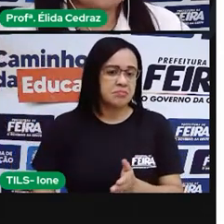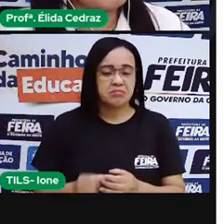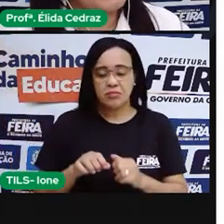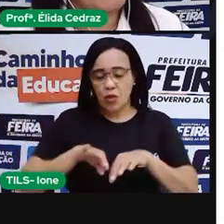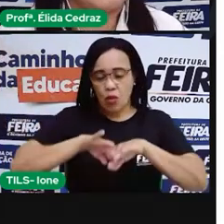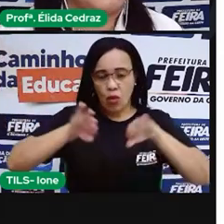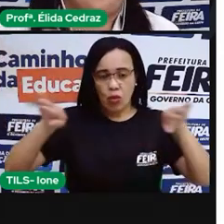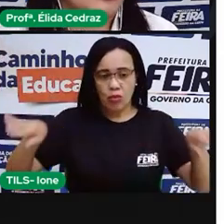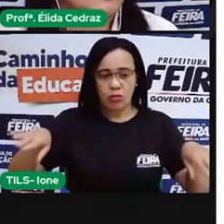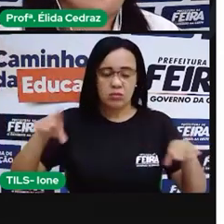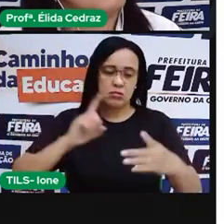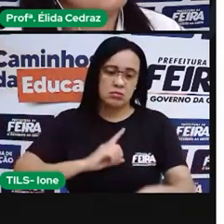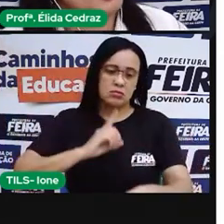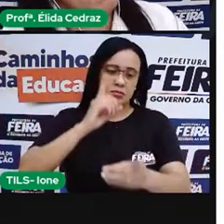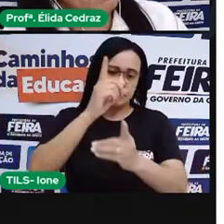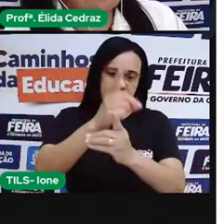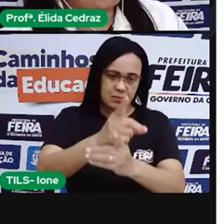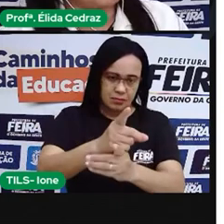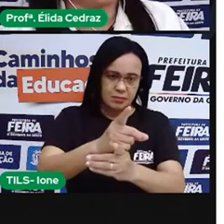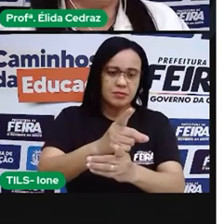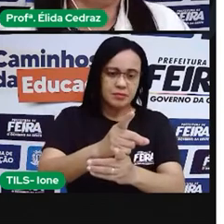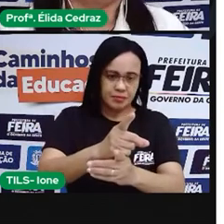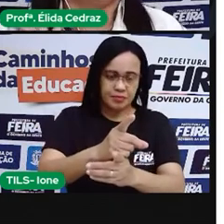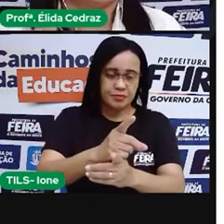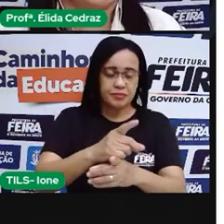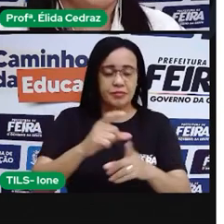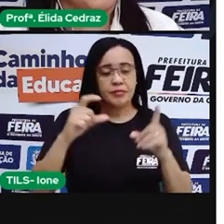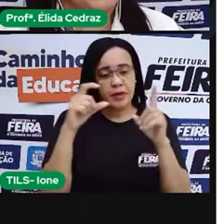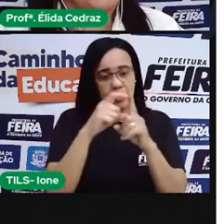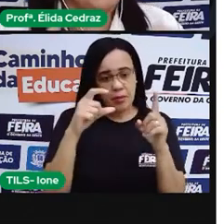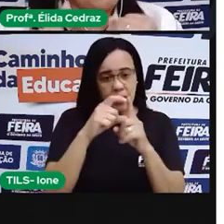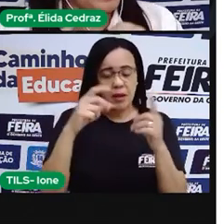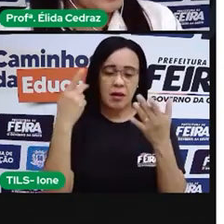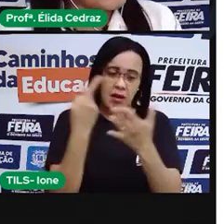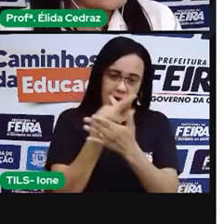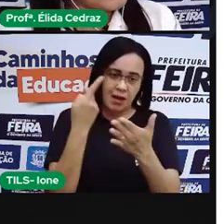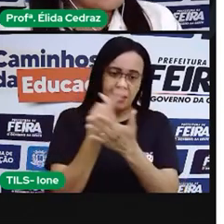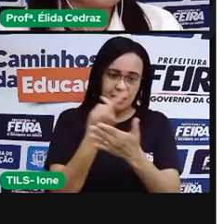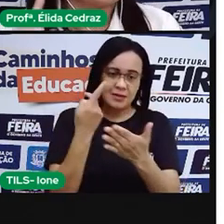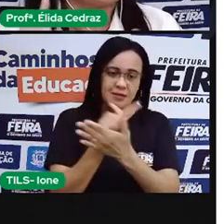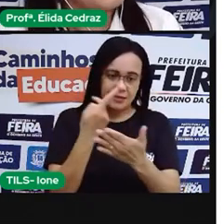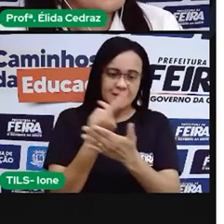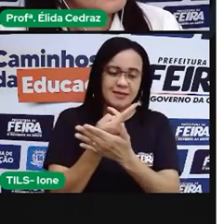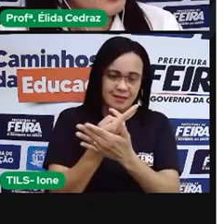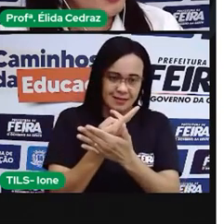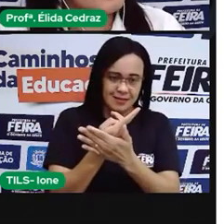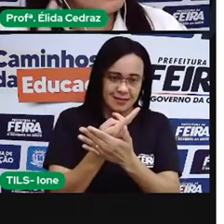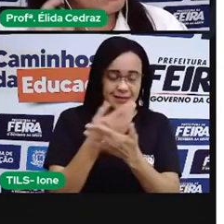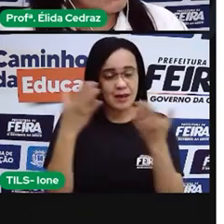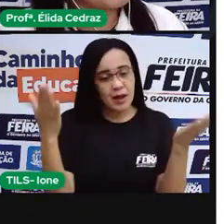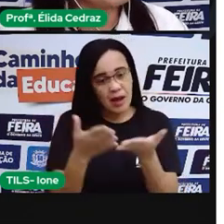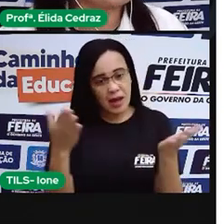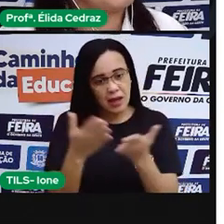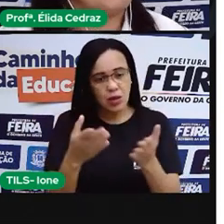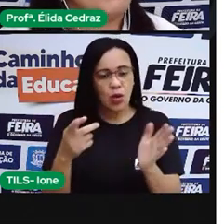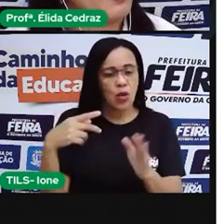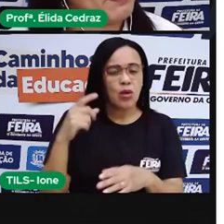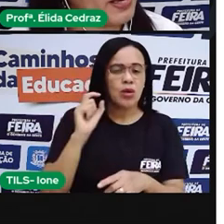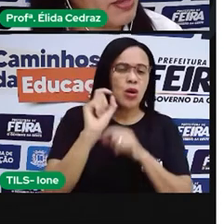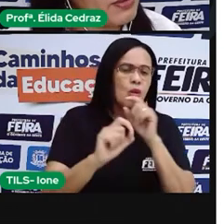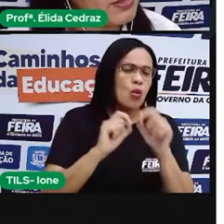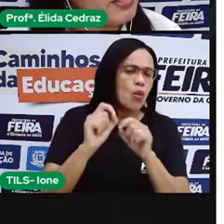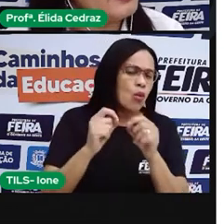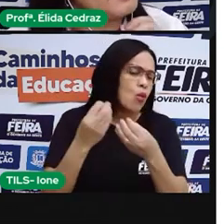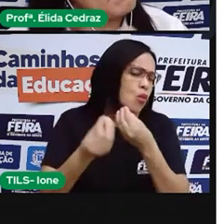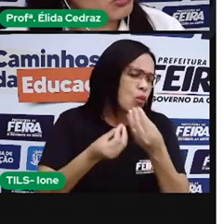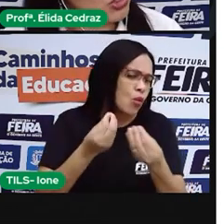das palavras. A Pró escreveu de propósito. Nós estamos estudando S e SS. Vamos ver como é que fica a